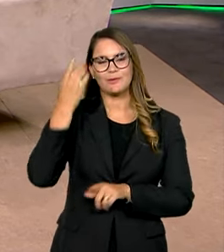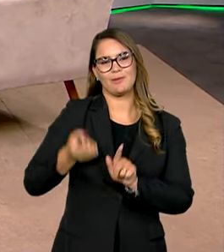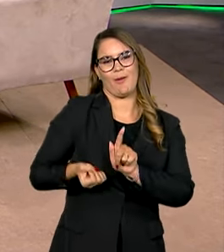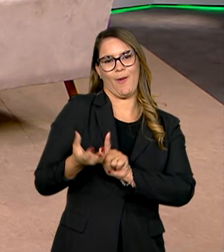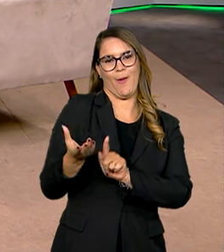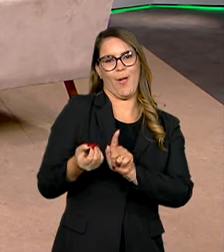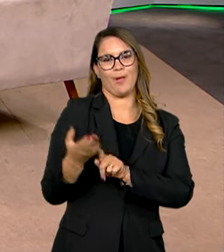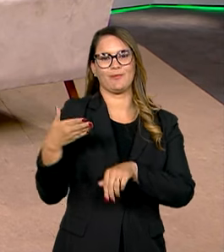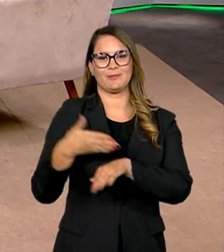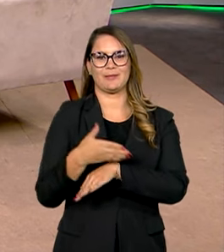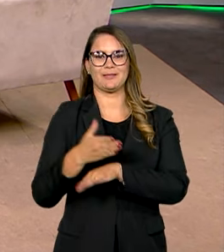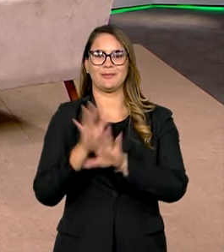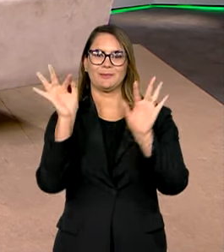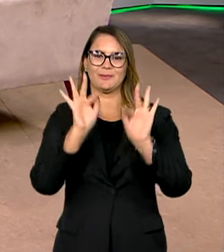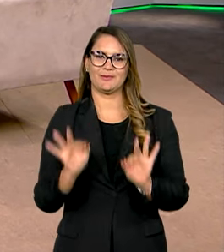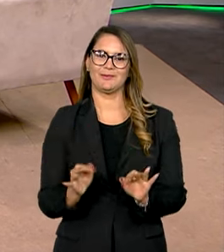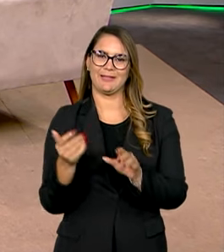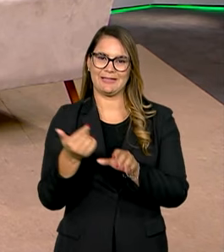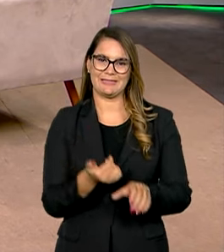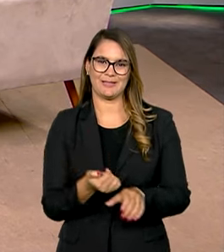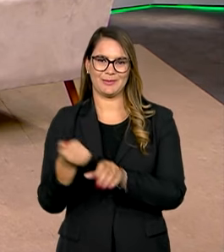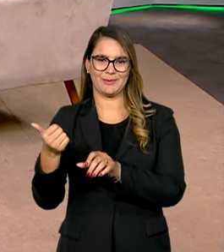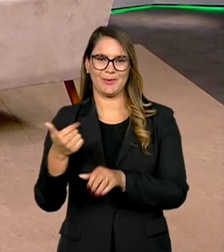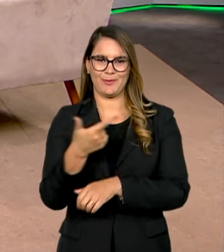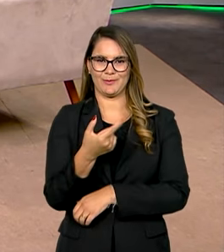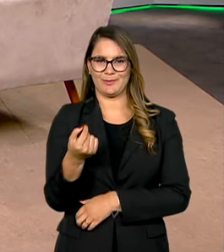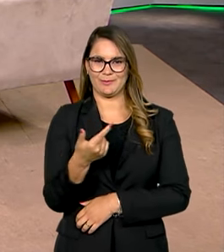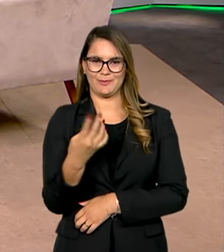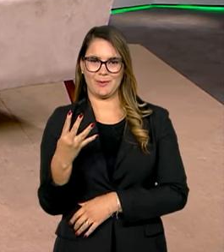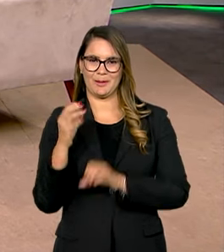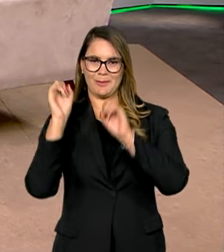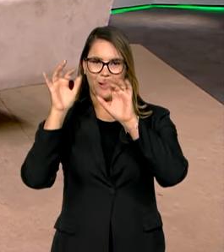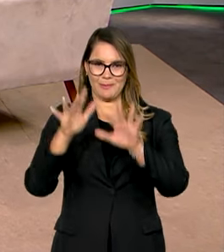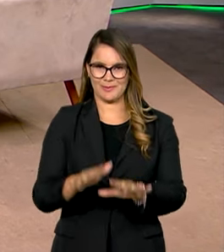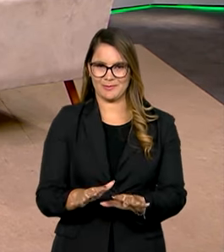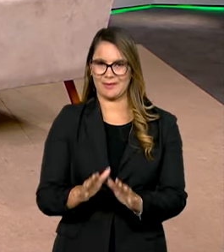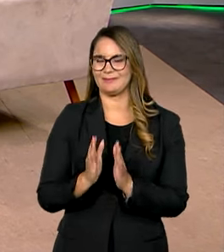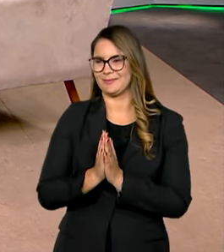Gov, um feliz ano novo e um ano 2024 abençoado para todos vocês. Que assim seja. Muito obrigado.